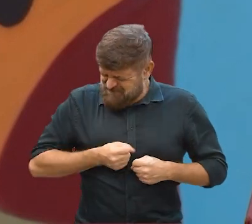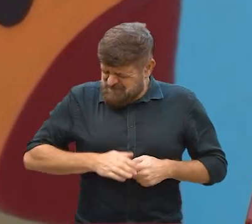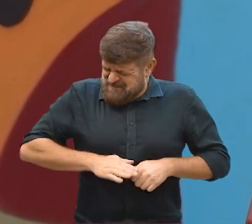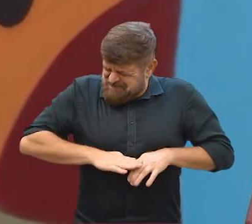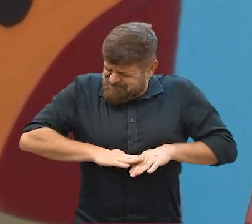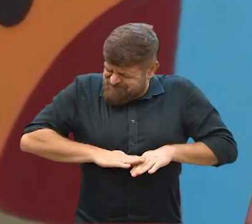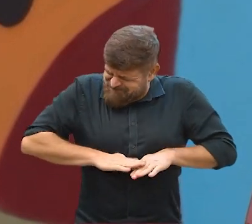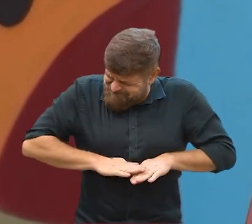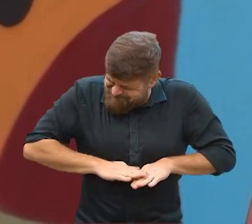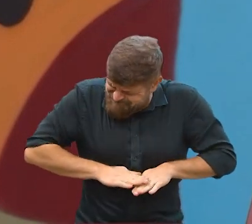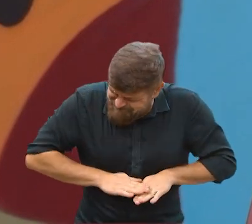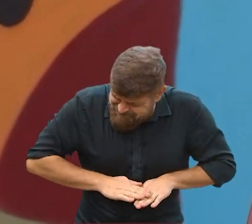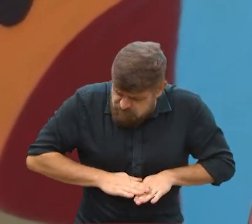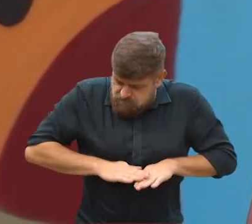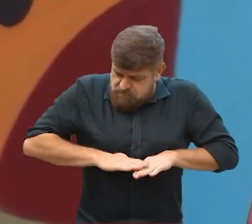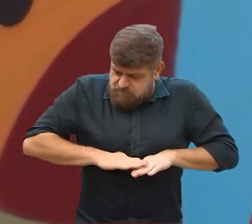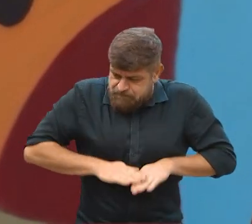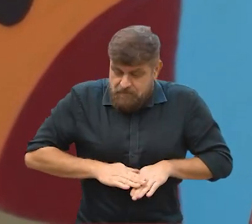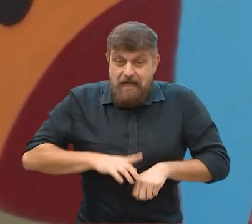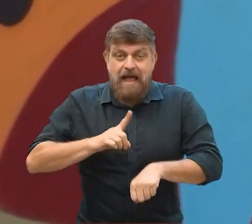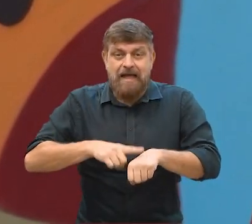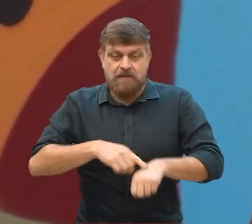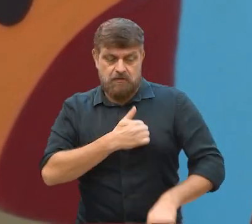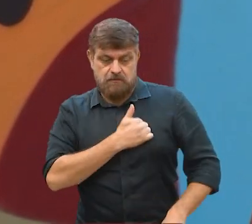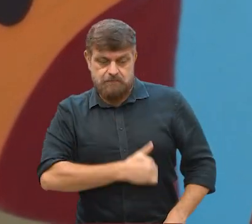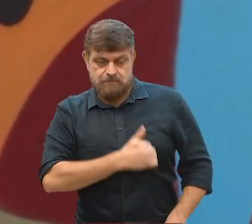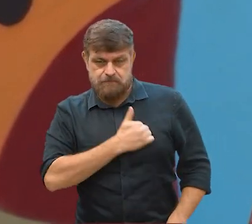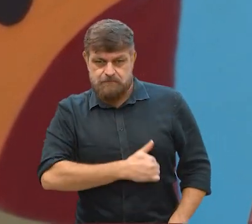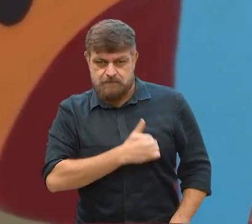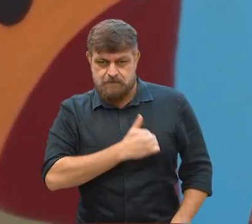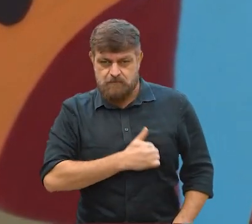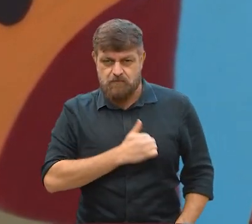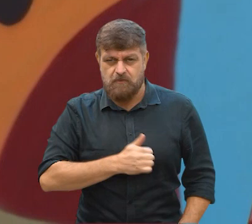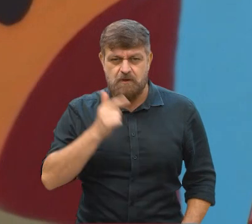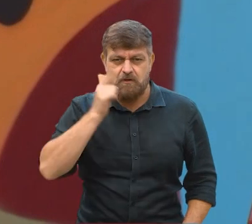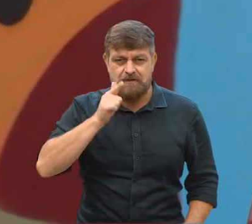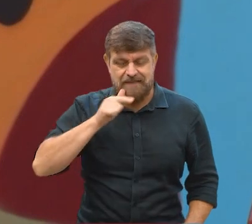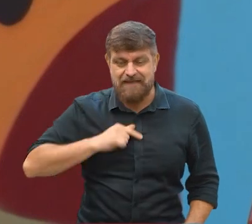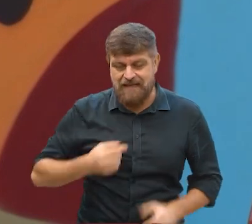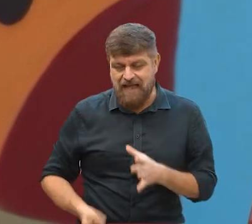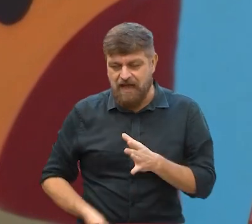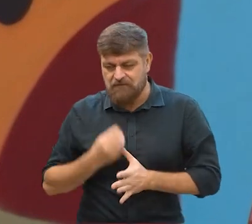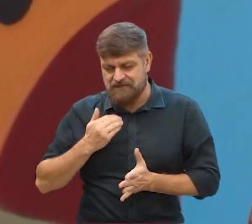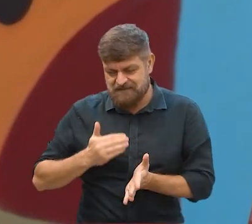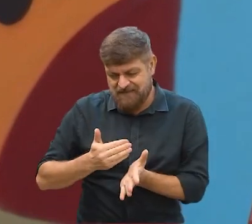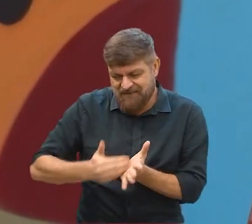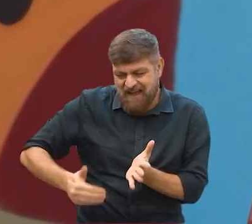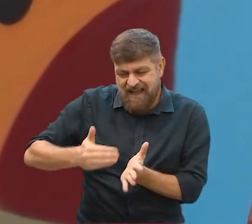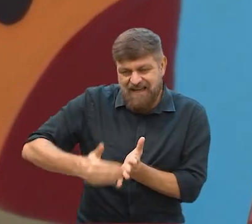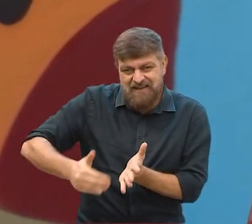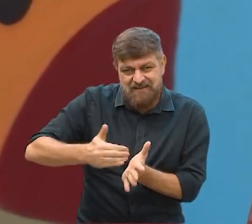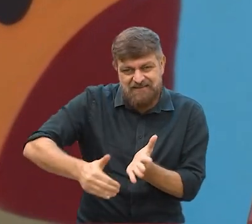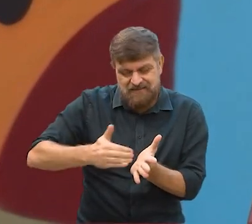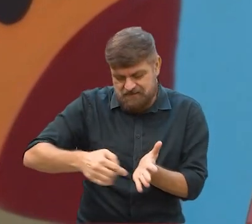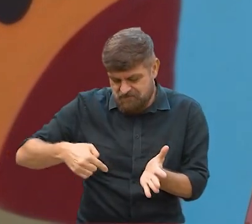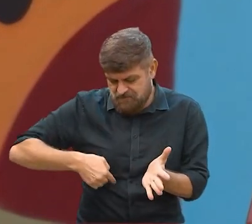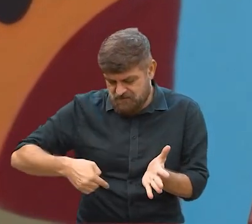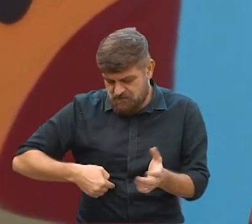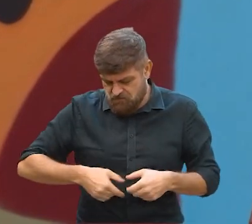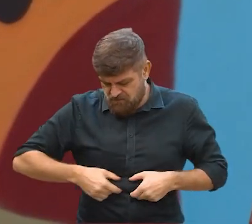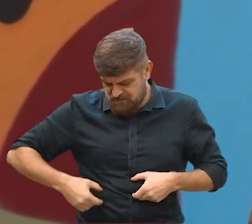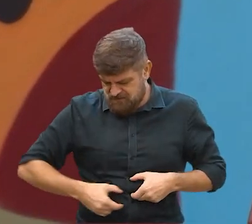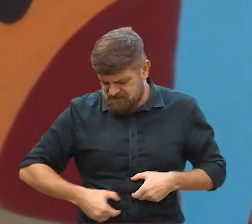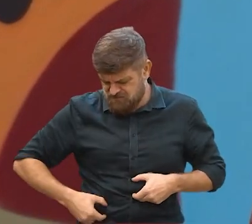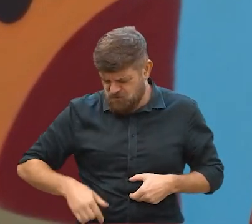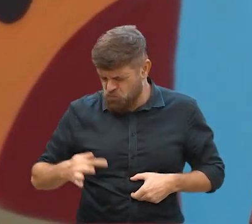de fazer muita força, muito esforço do próprio intestino para mobilizar as fezes, acaba tendo uma fragilidade da musculatura